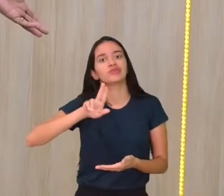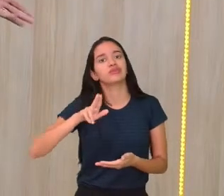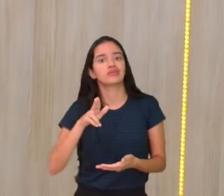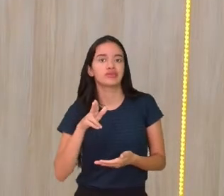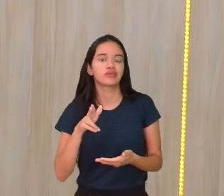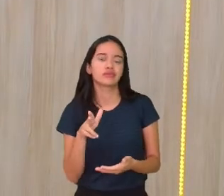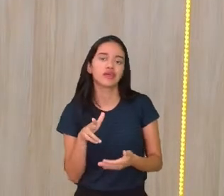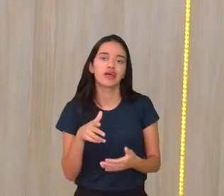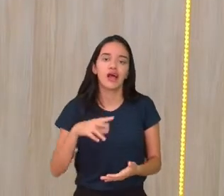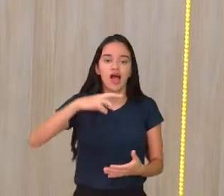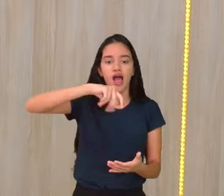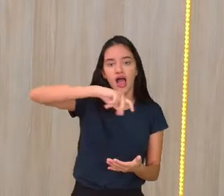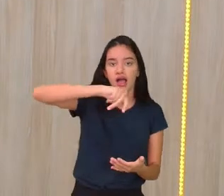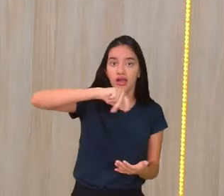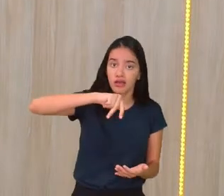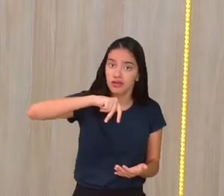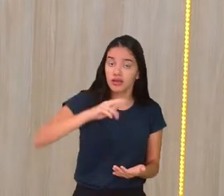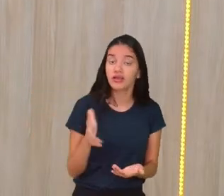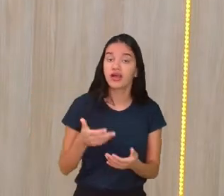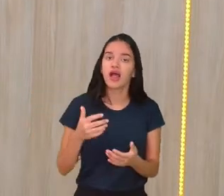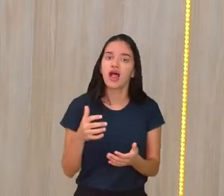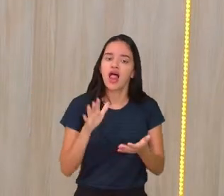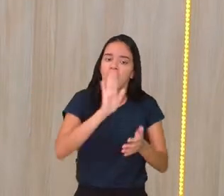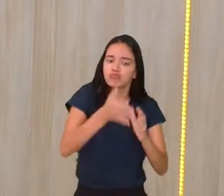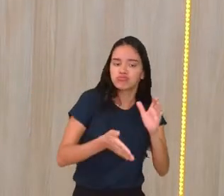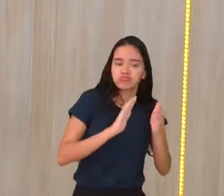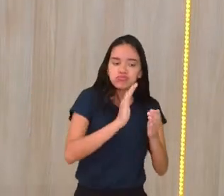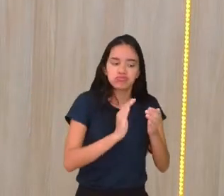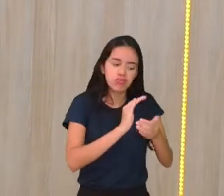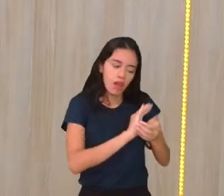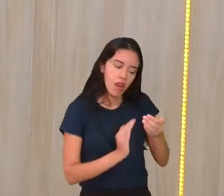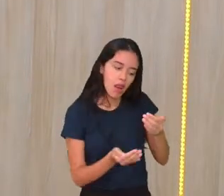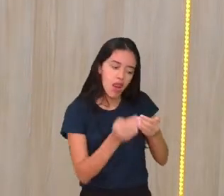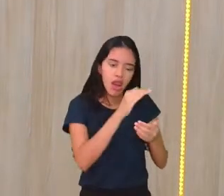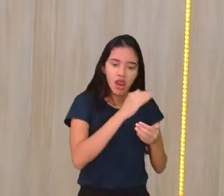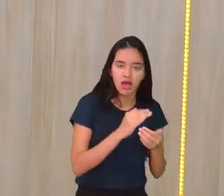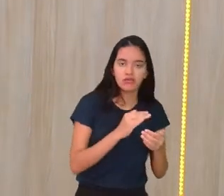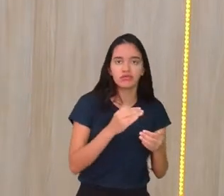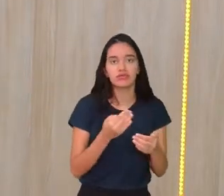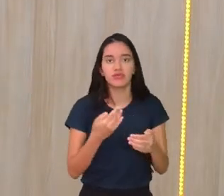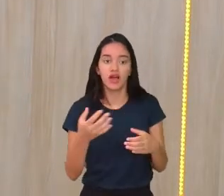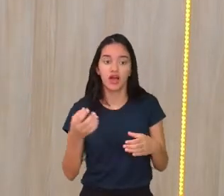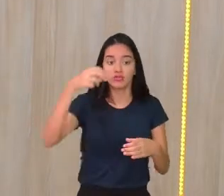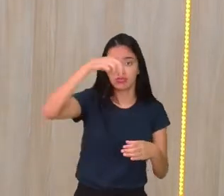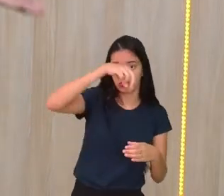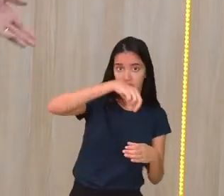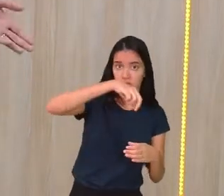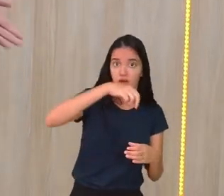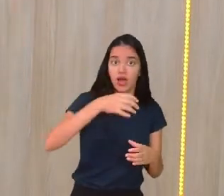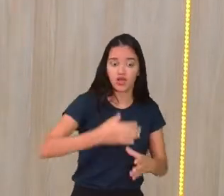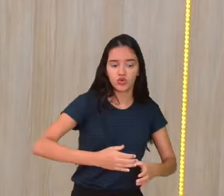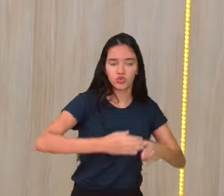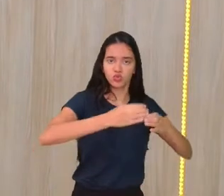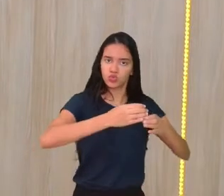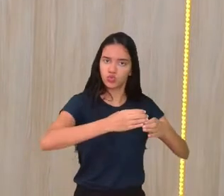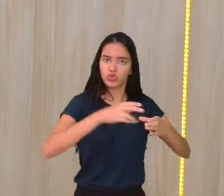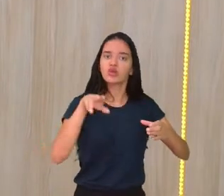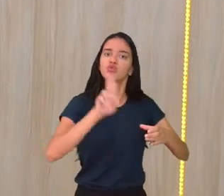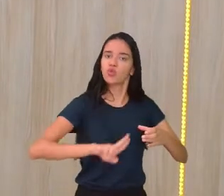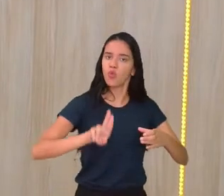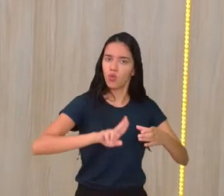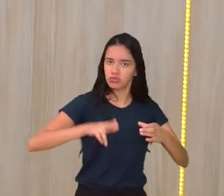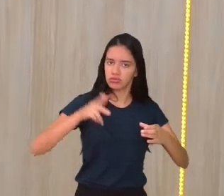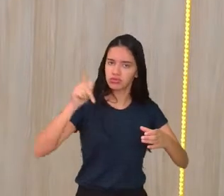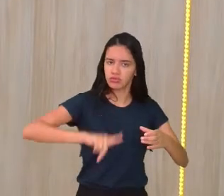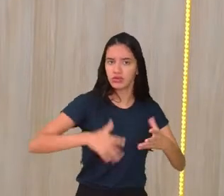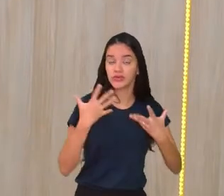né? Tem gente que lava e engota água para fazer gelo, por exemplo. Chega alguém e está lá. Né? Não vamos pensar